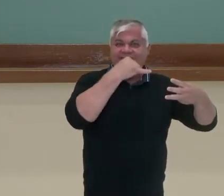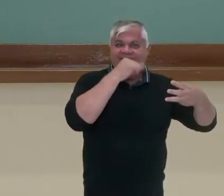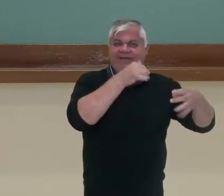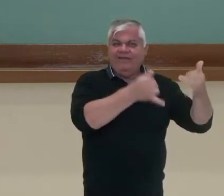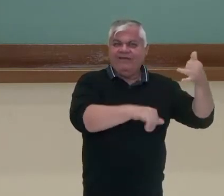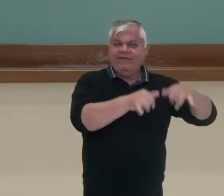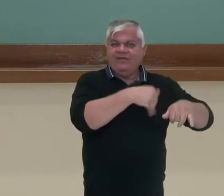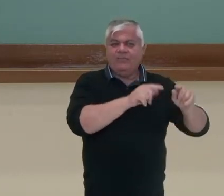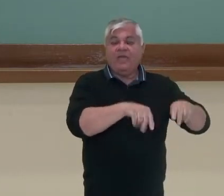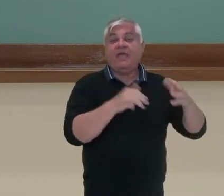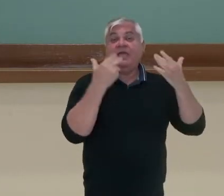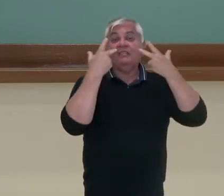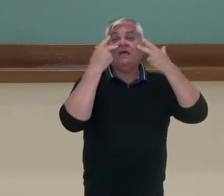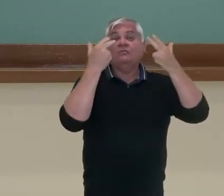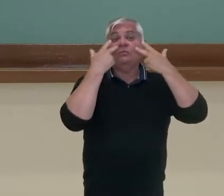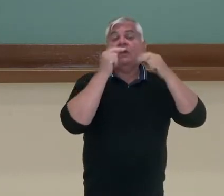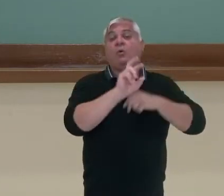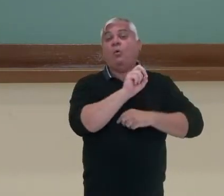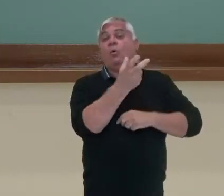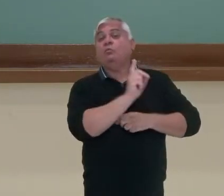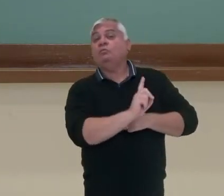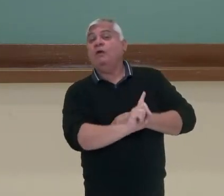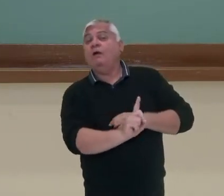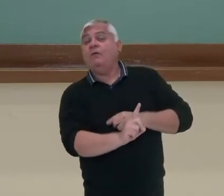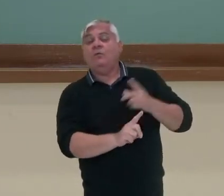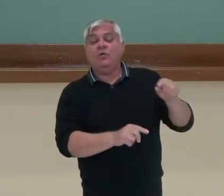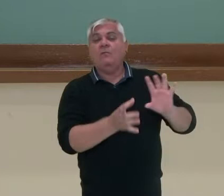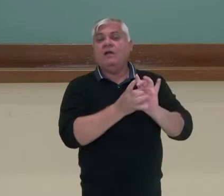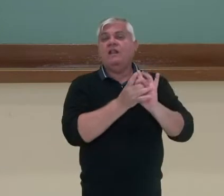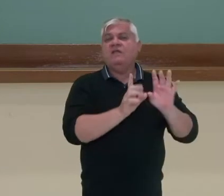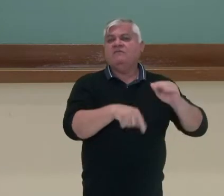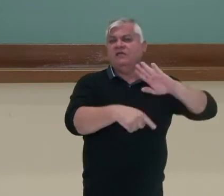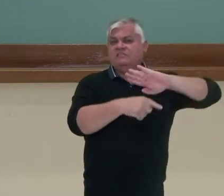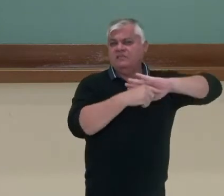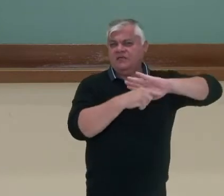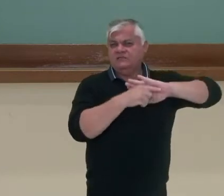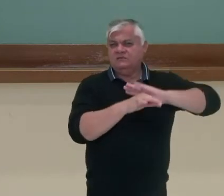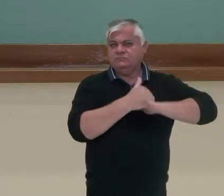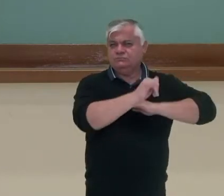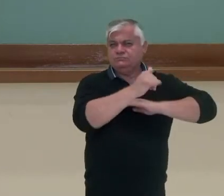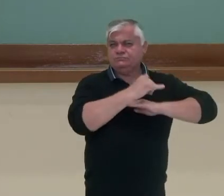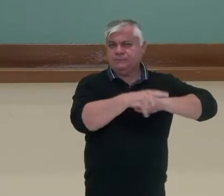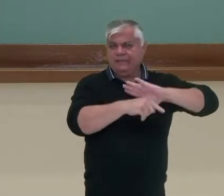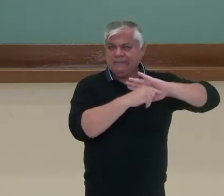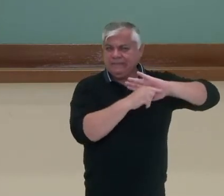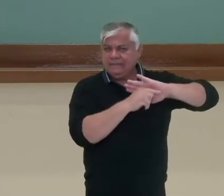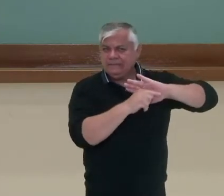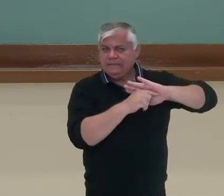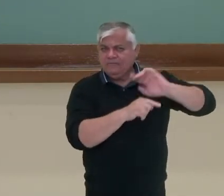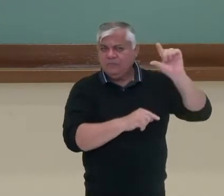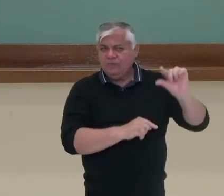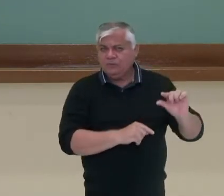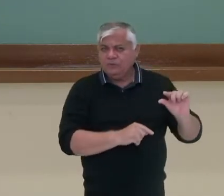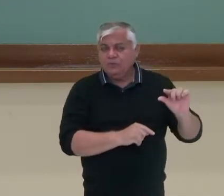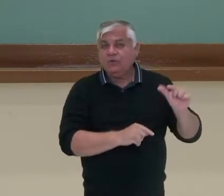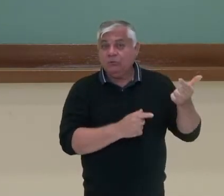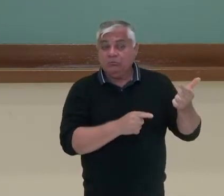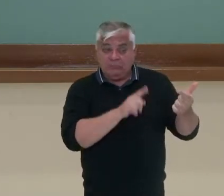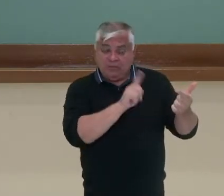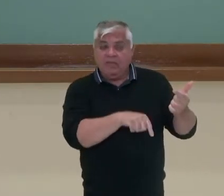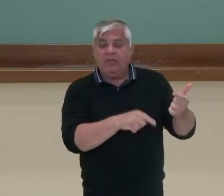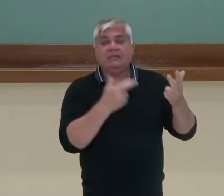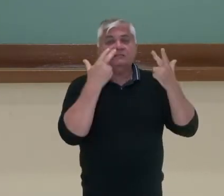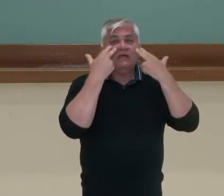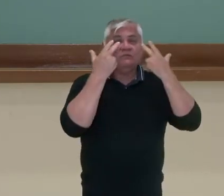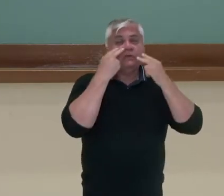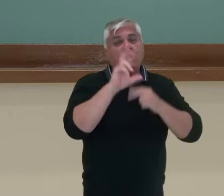é espontânea ou não, se ela vai ter uma energia livre negativa, né, uma energia livre de Gibbs um pouco menor, e aí ela vai ser uma reação